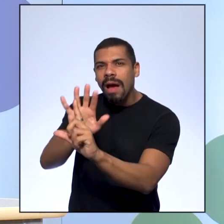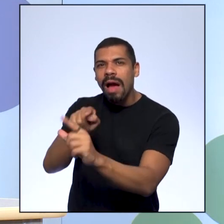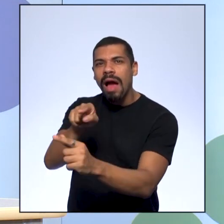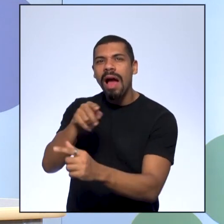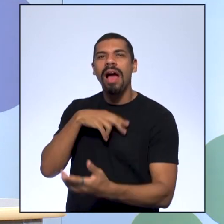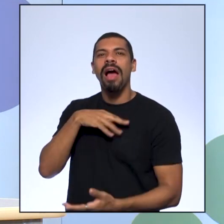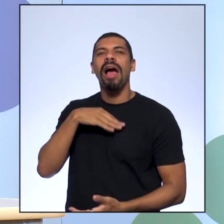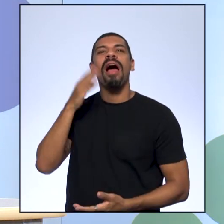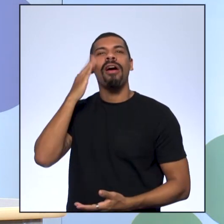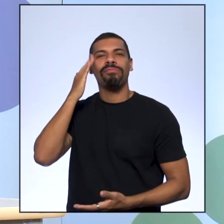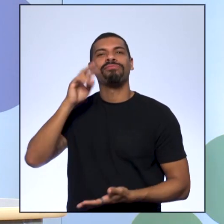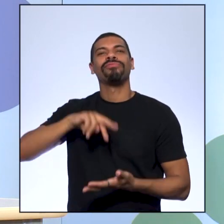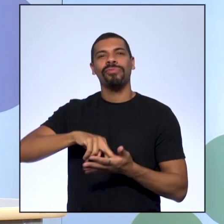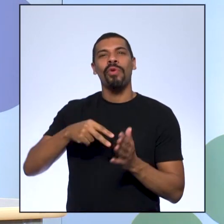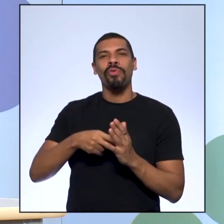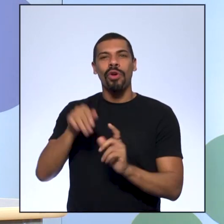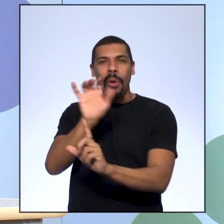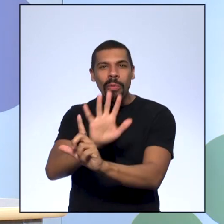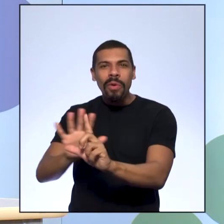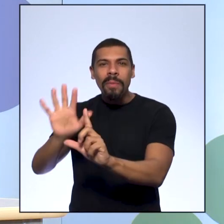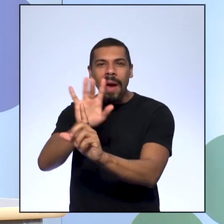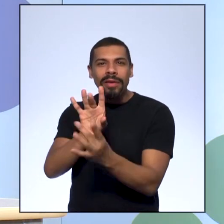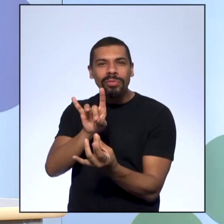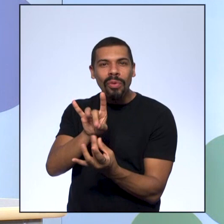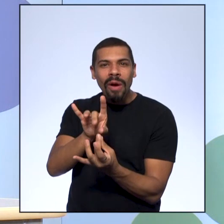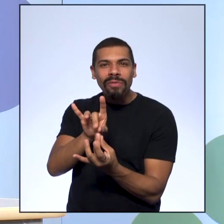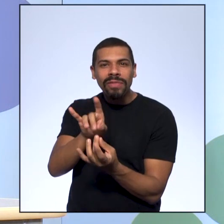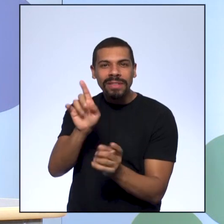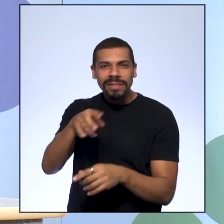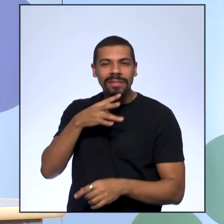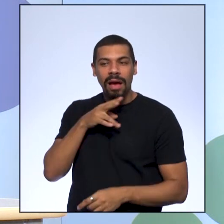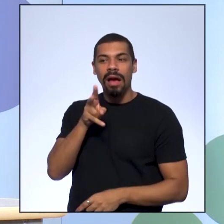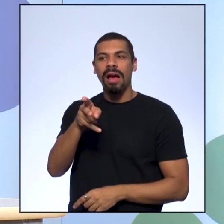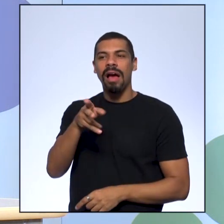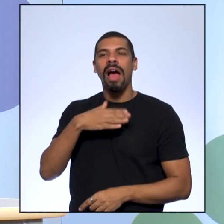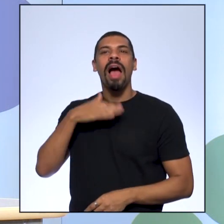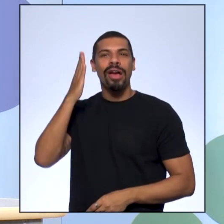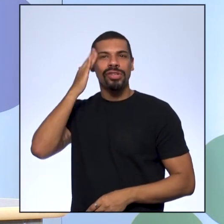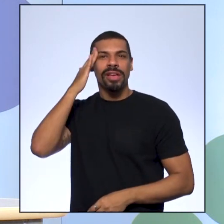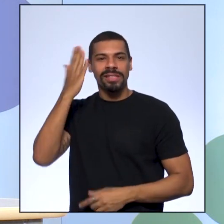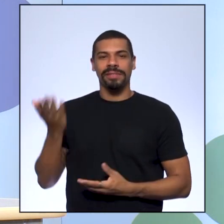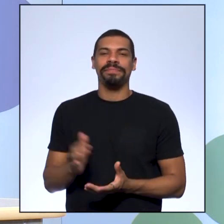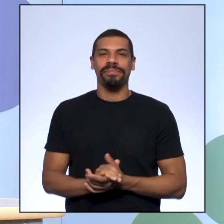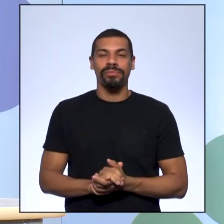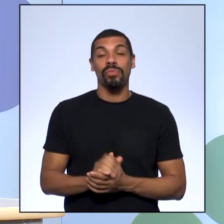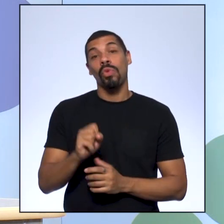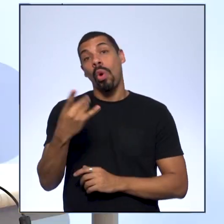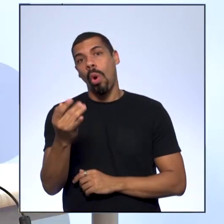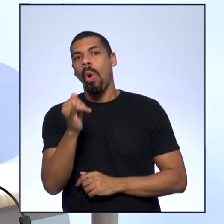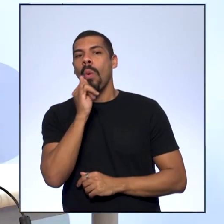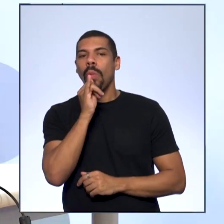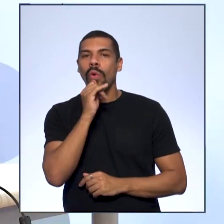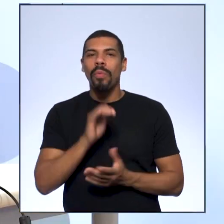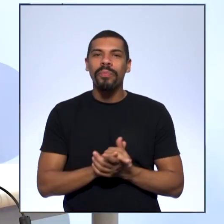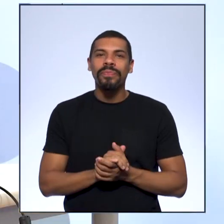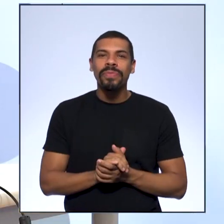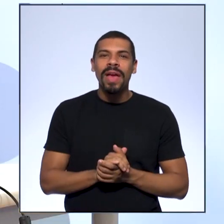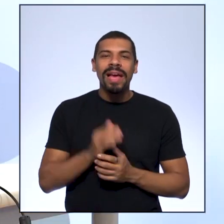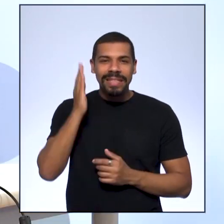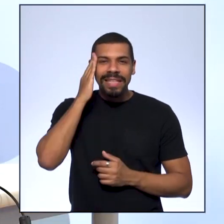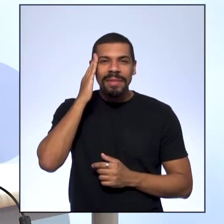você já sabe que tem que pedir a senha, os sinais de trânsito, os emojis. Nossa, os emojis é